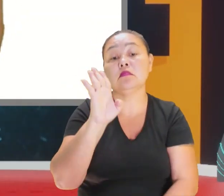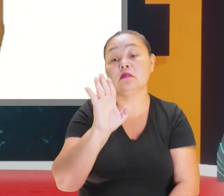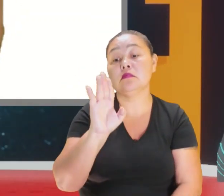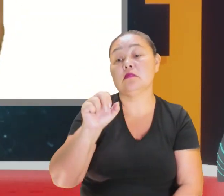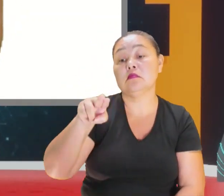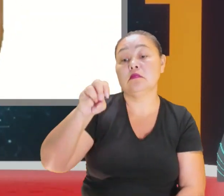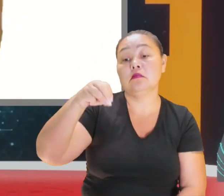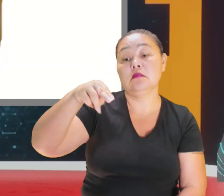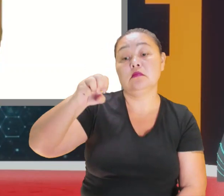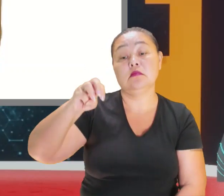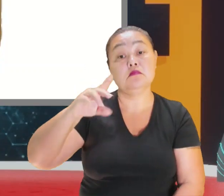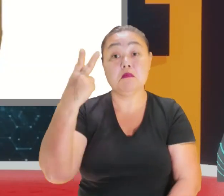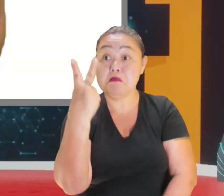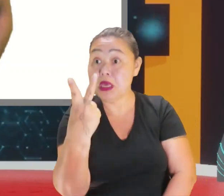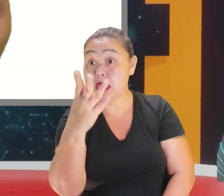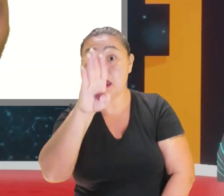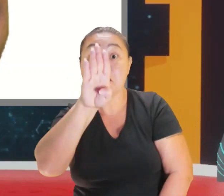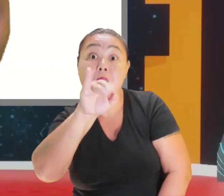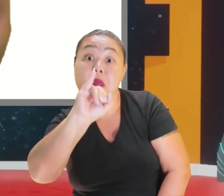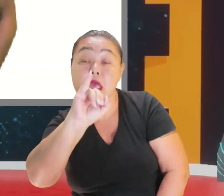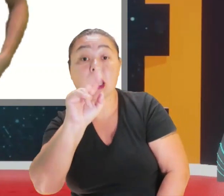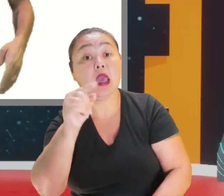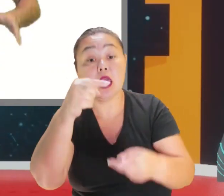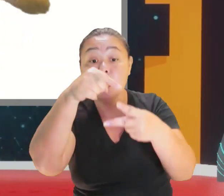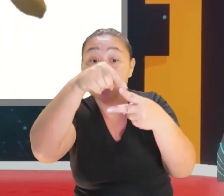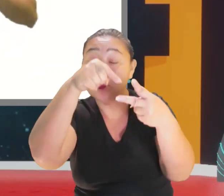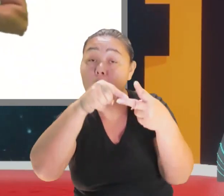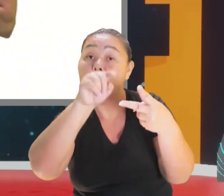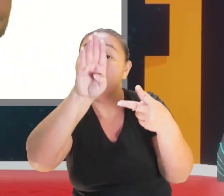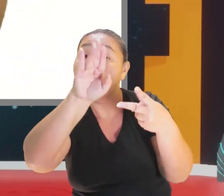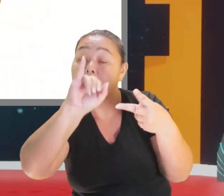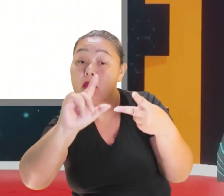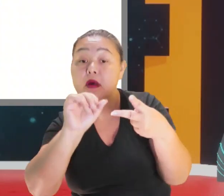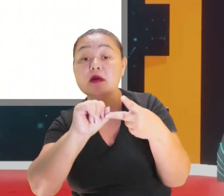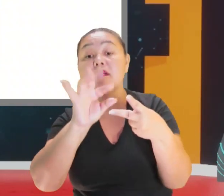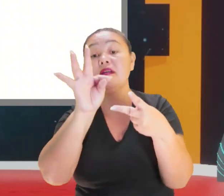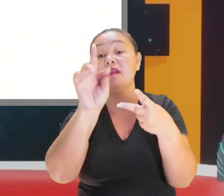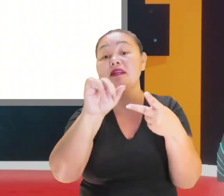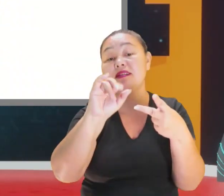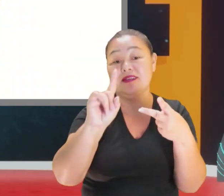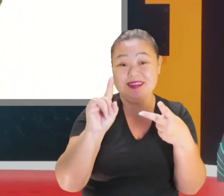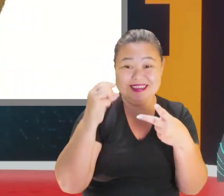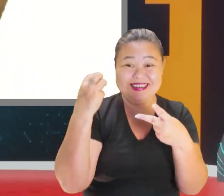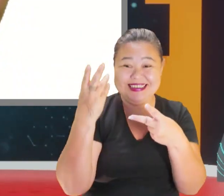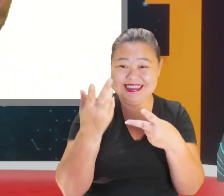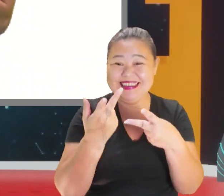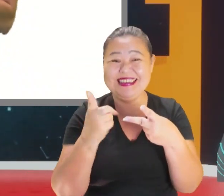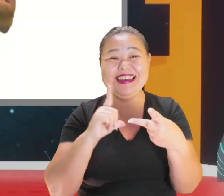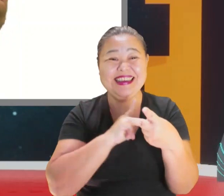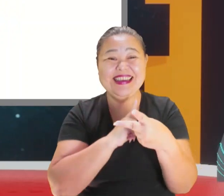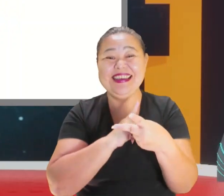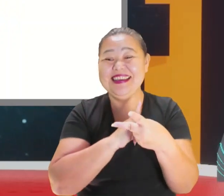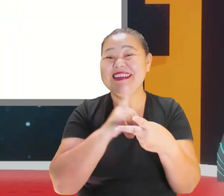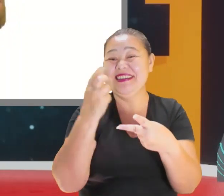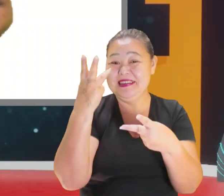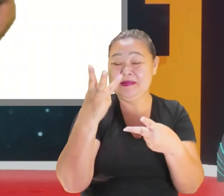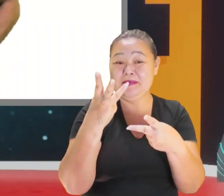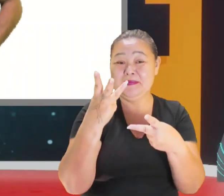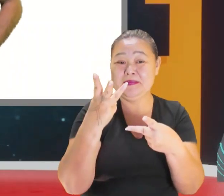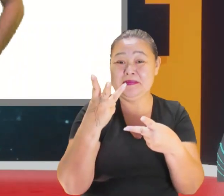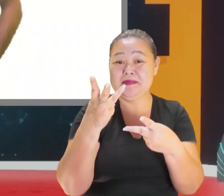tem dois, tem né? dois. Dois. Binômio, é como se fosse... Então calma. Tri vai ter 3. Trinômio vai ter